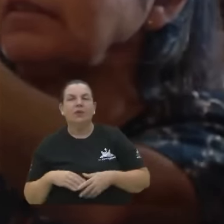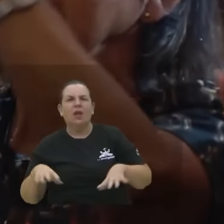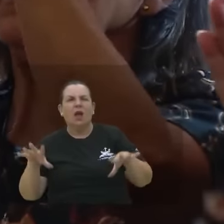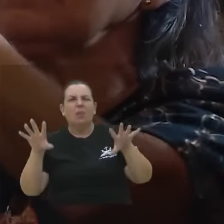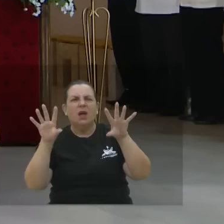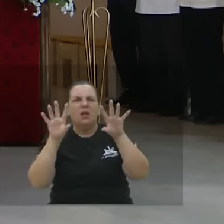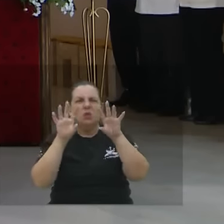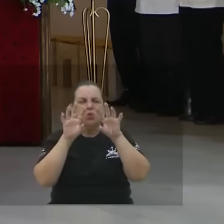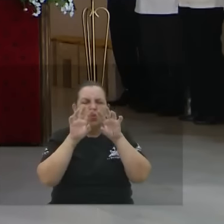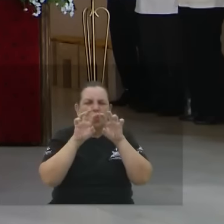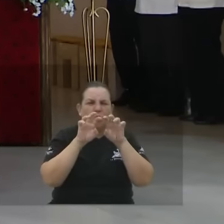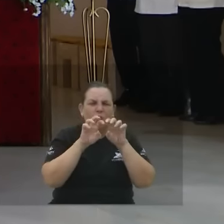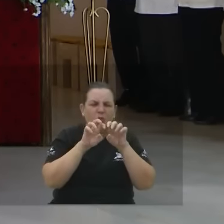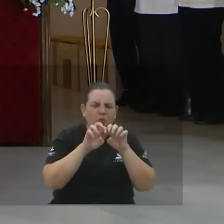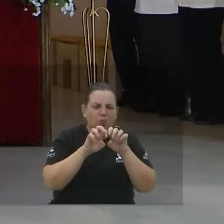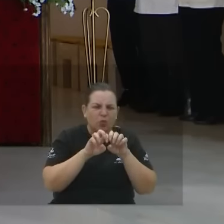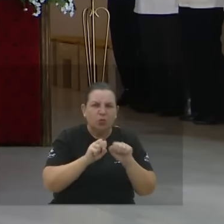ressuscitou,